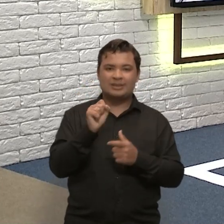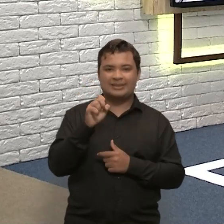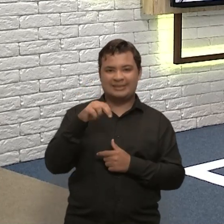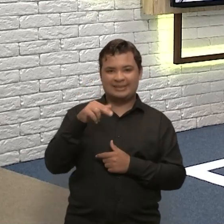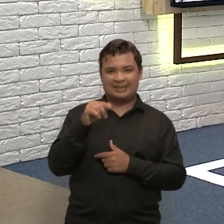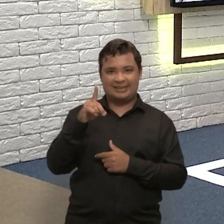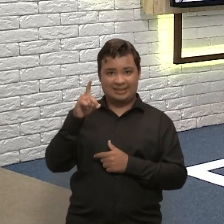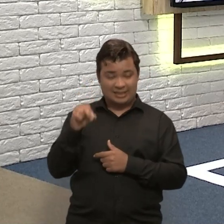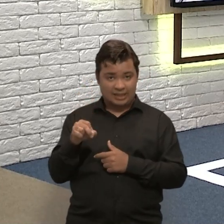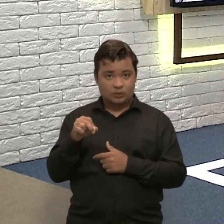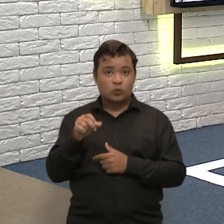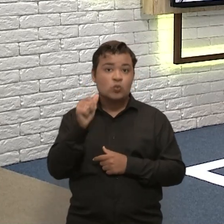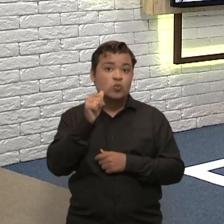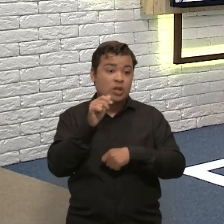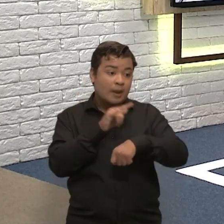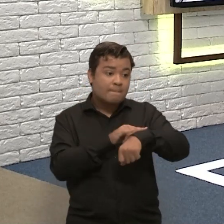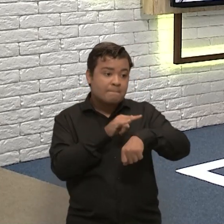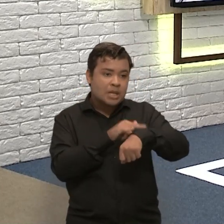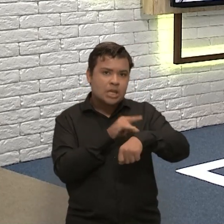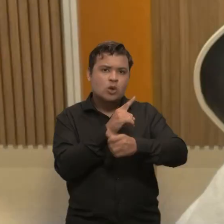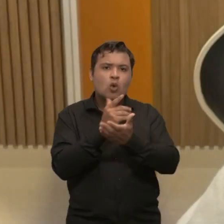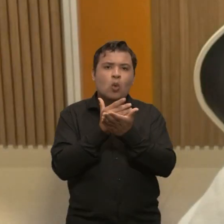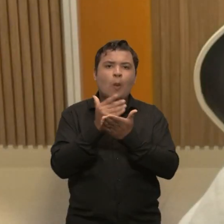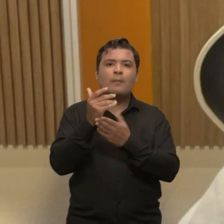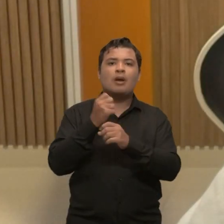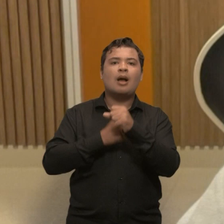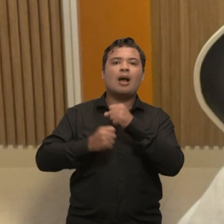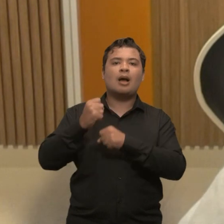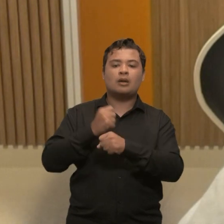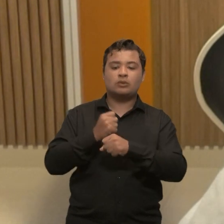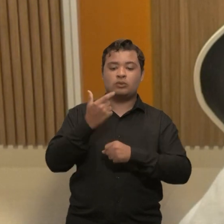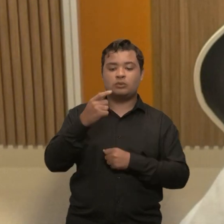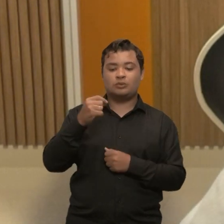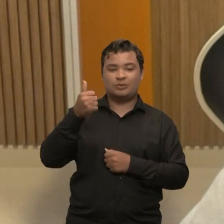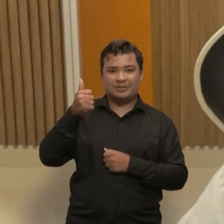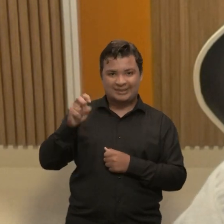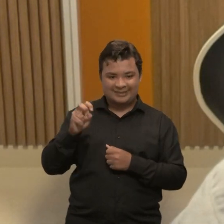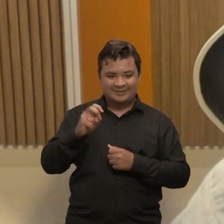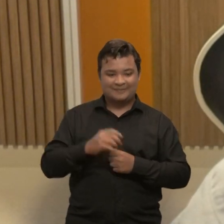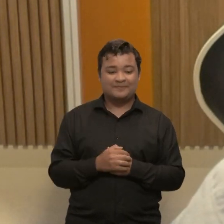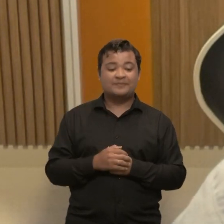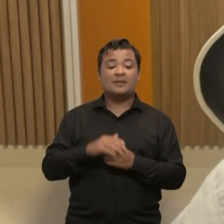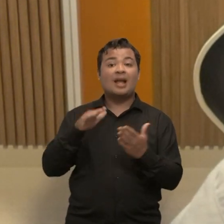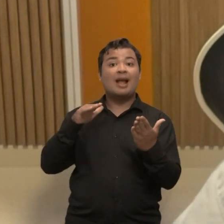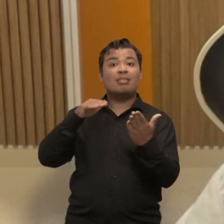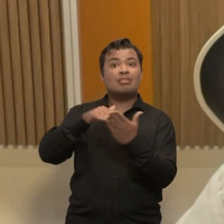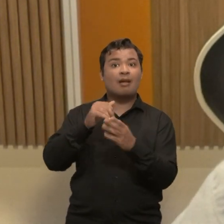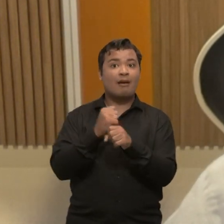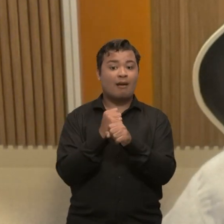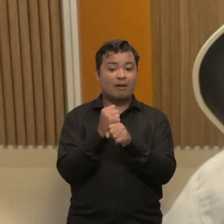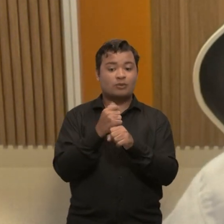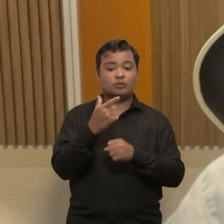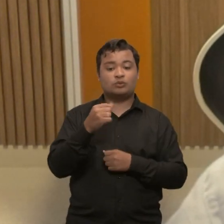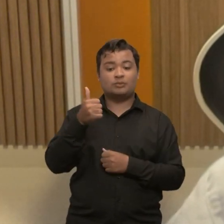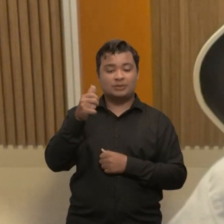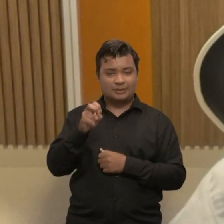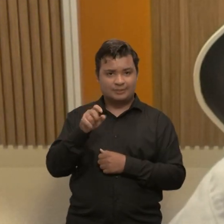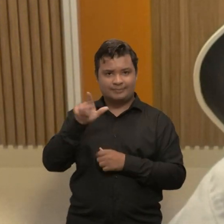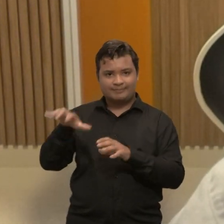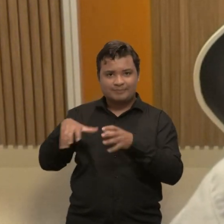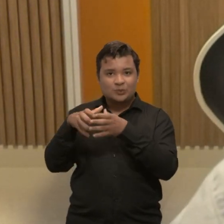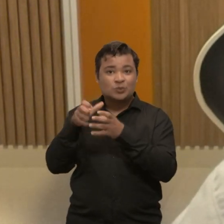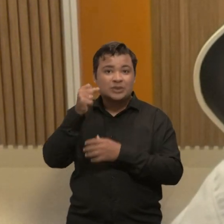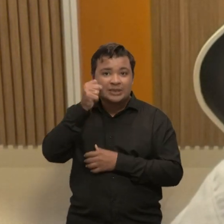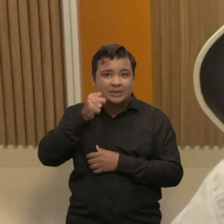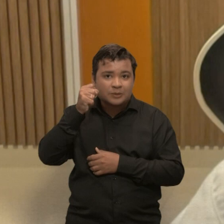só começou a existir a partir de 2015. Então, as nossas senadoras, até 2015, elas tinham que sair do plenário